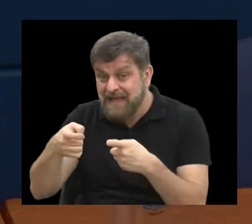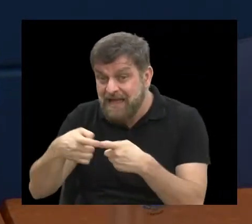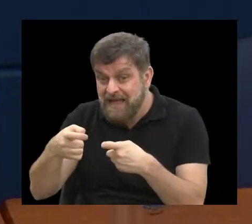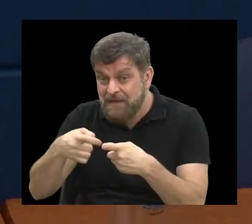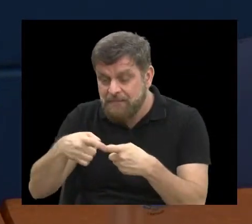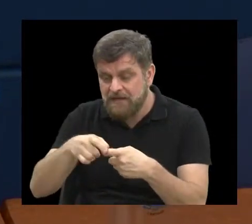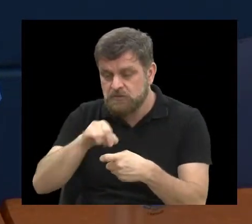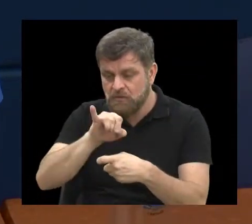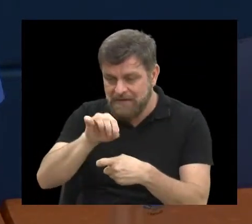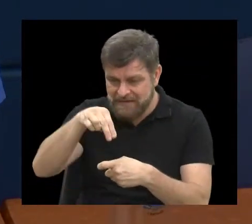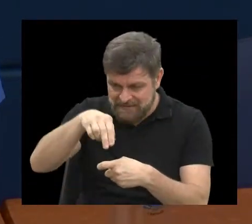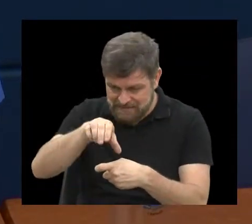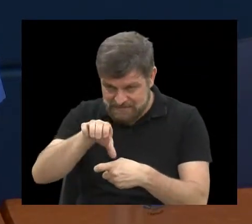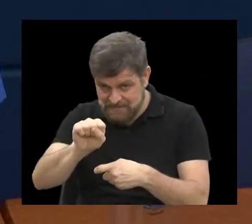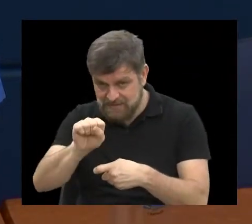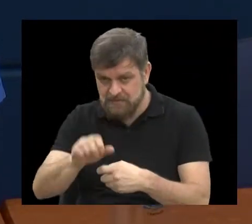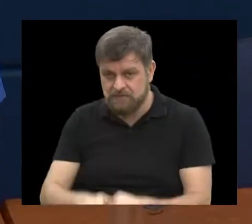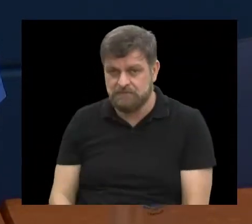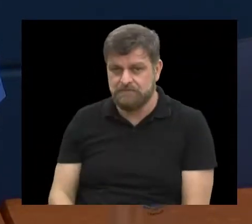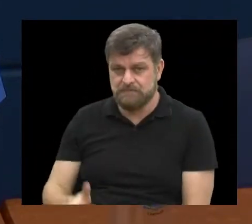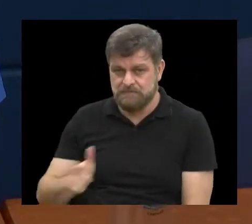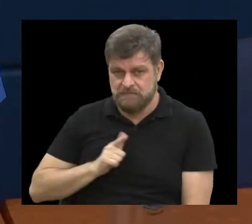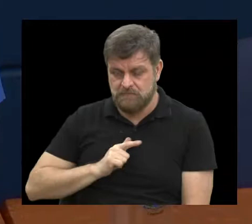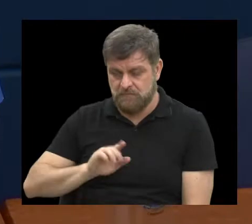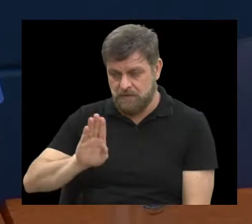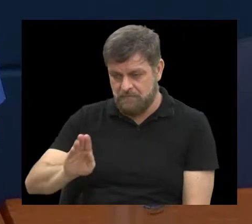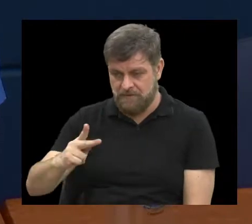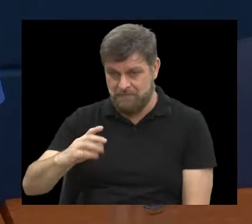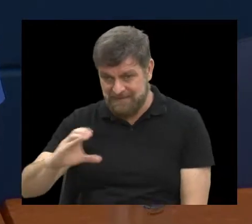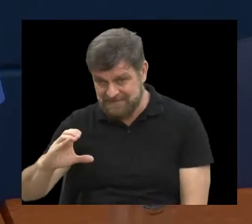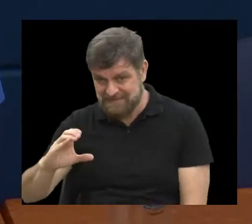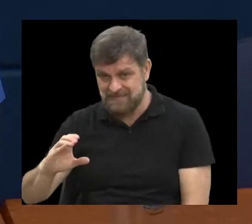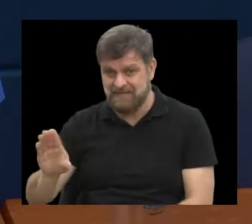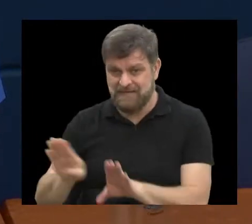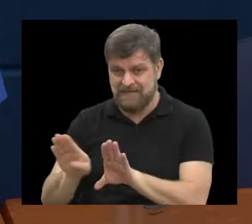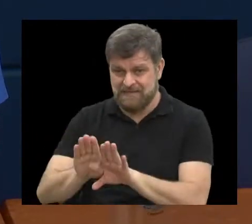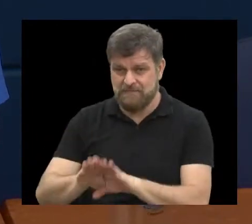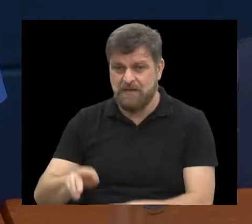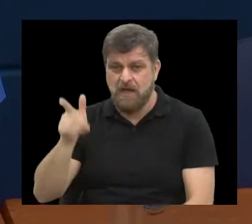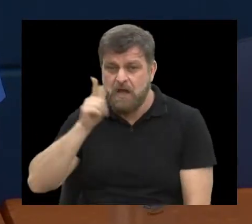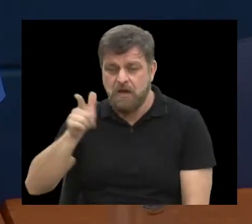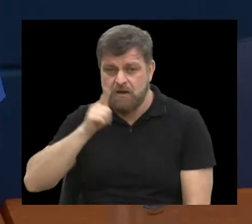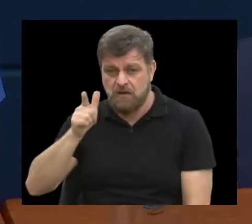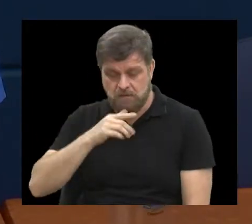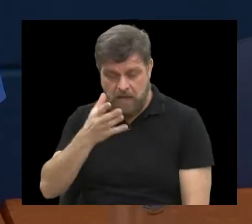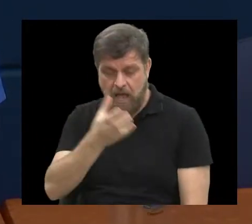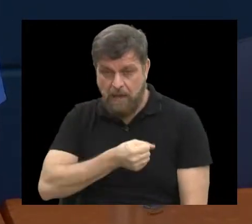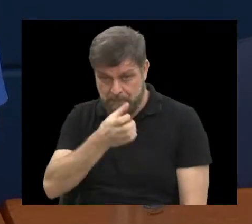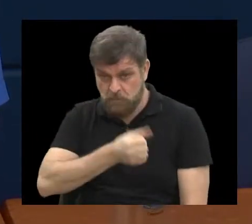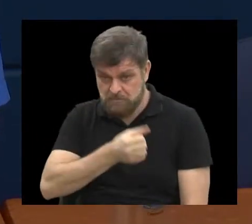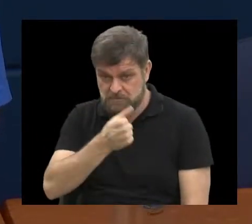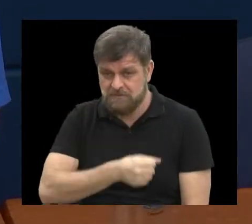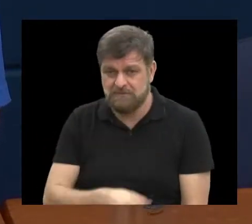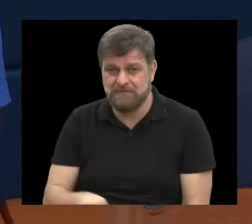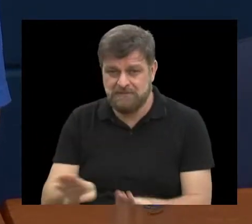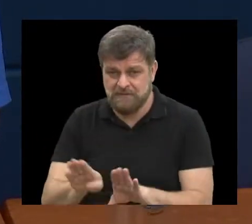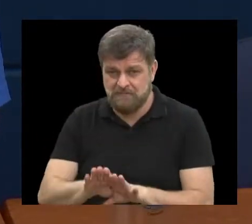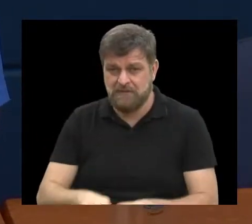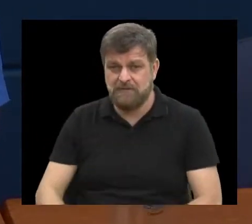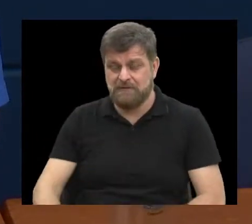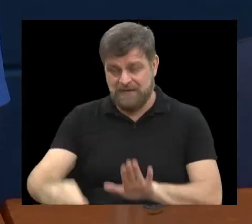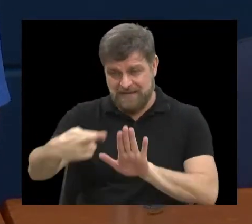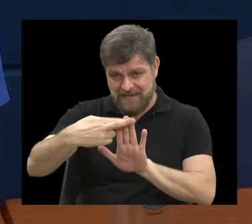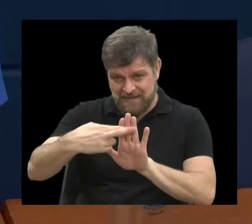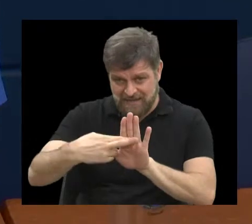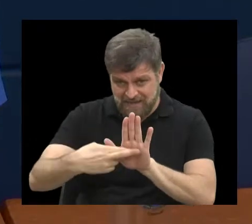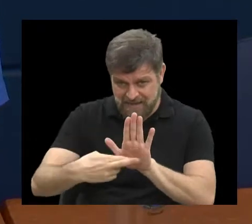do INSS. Para fins de BPC e para fins de benefícios previdenciários, é o que está no regulamento